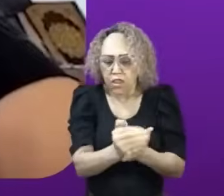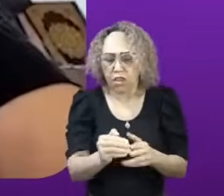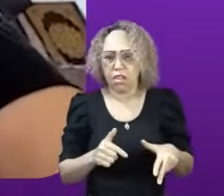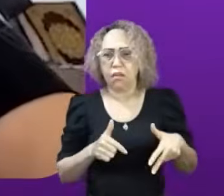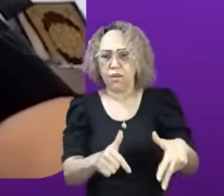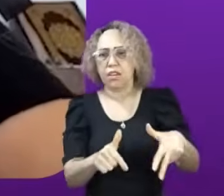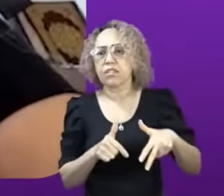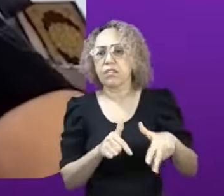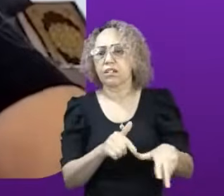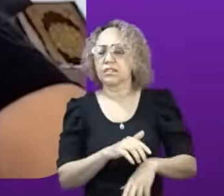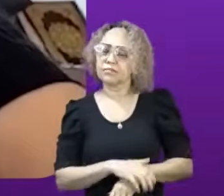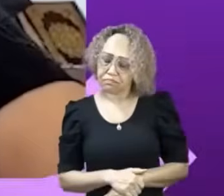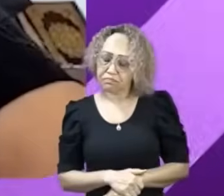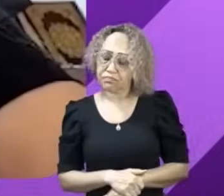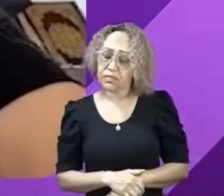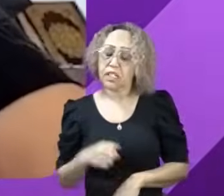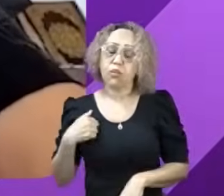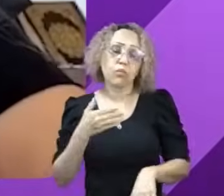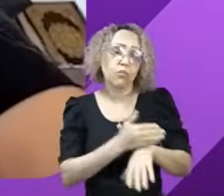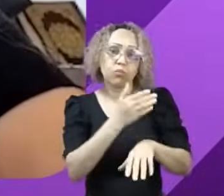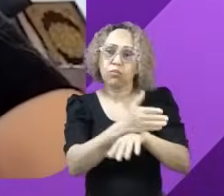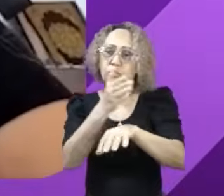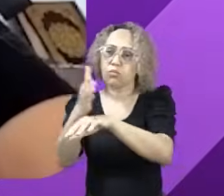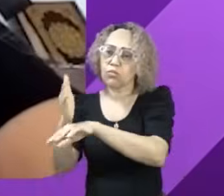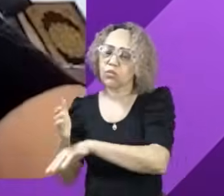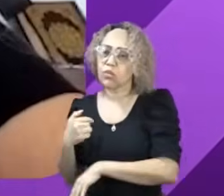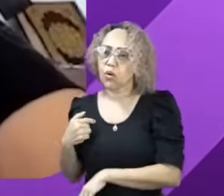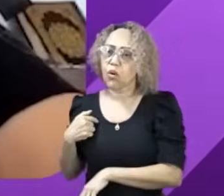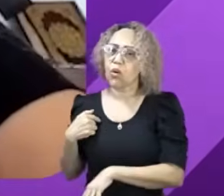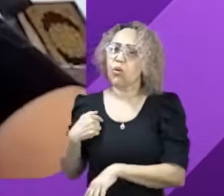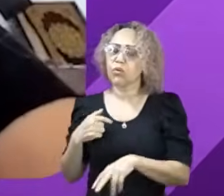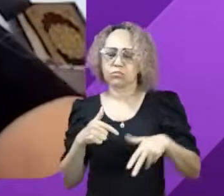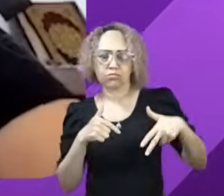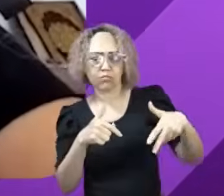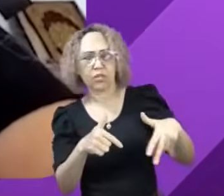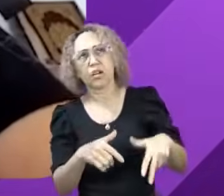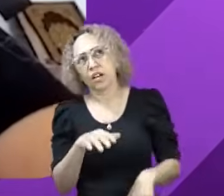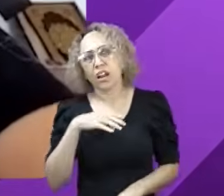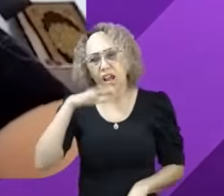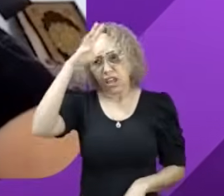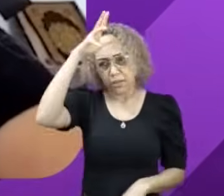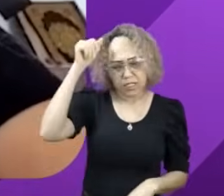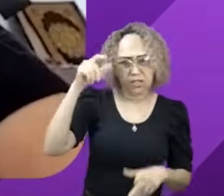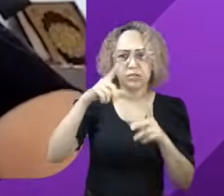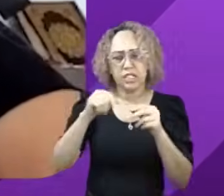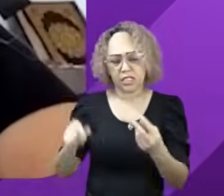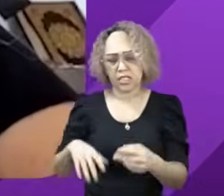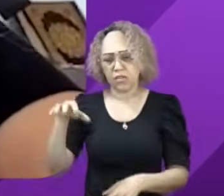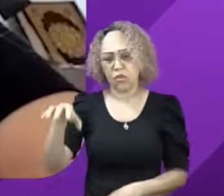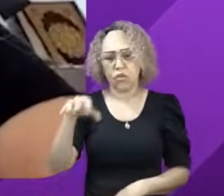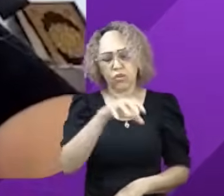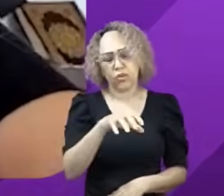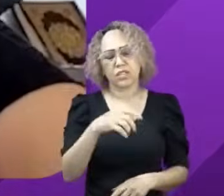E assim, por todos os lugares que eu passei, que eu fiz assim a militância mais em Amazonas e Brasília,